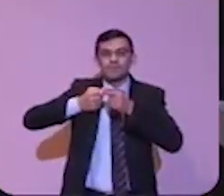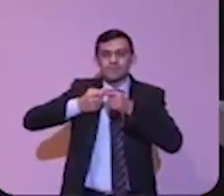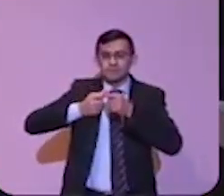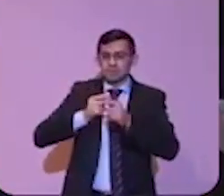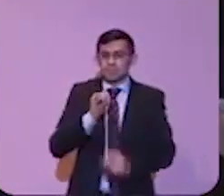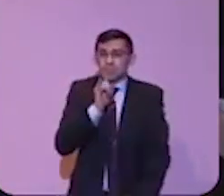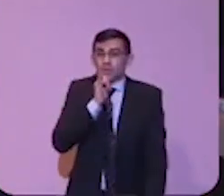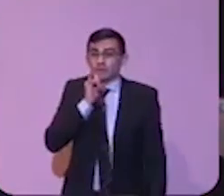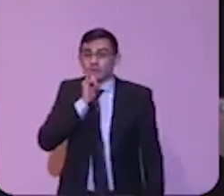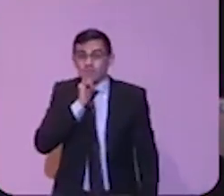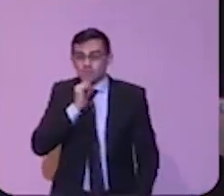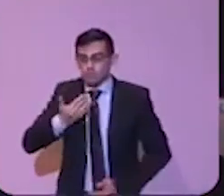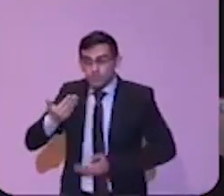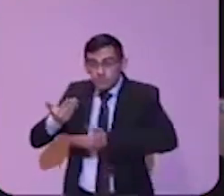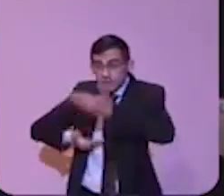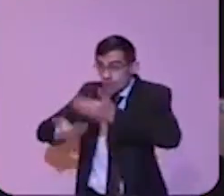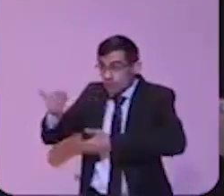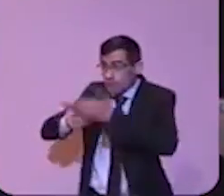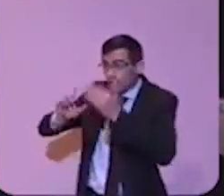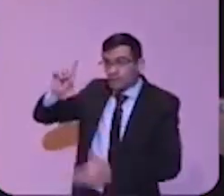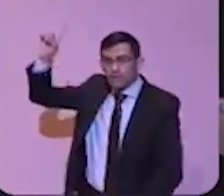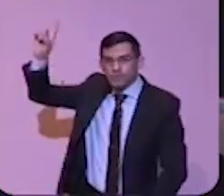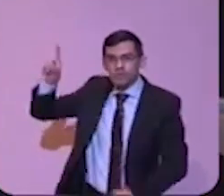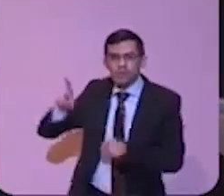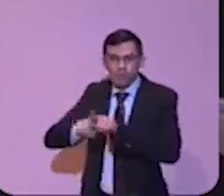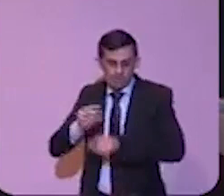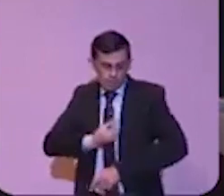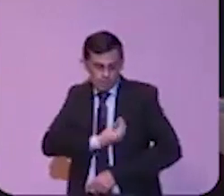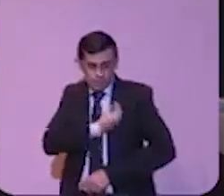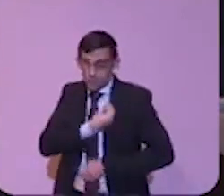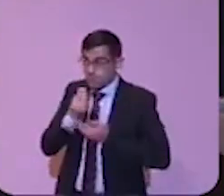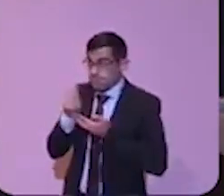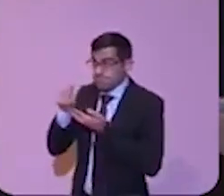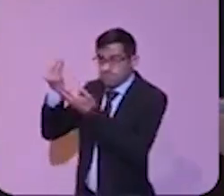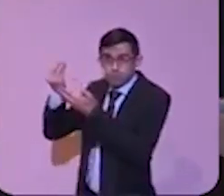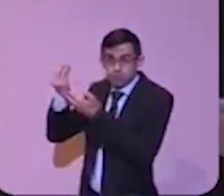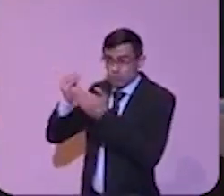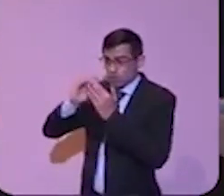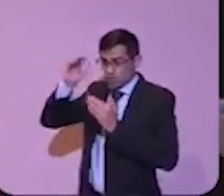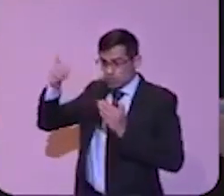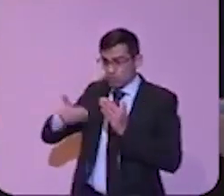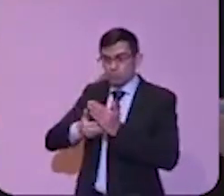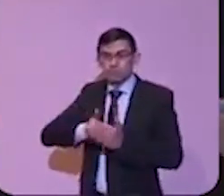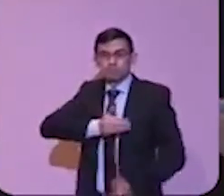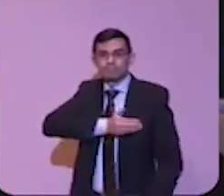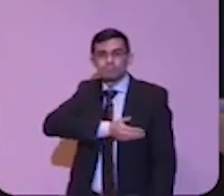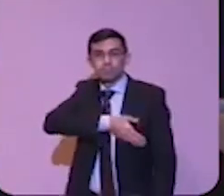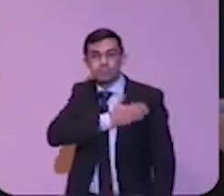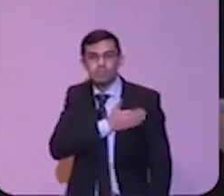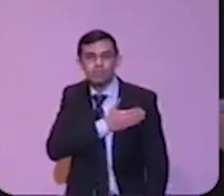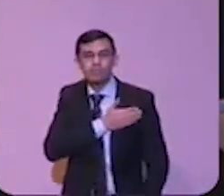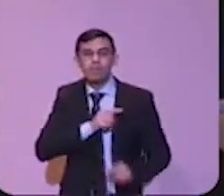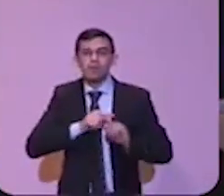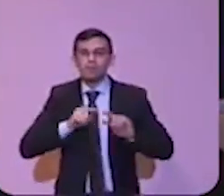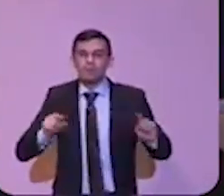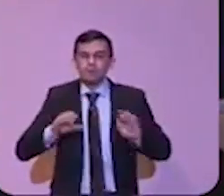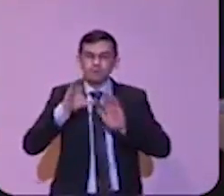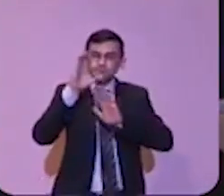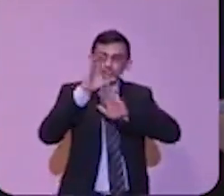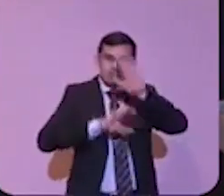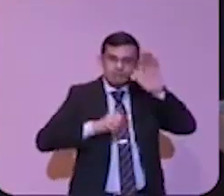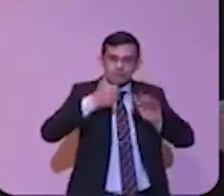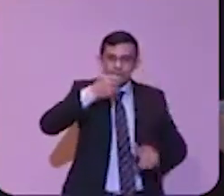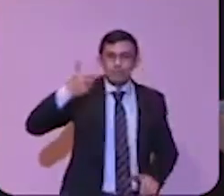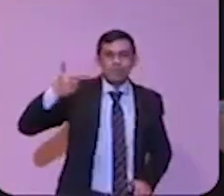grande exemplo de servir ao Senhor e de dedicar-se ao Senhor de todo o seu coração. E aqui no capítulo 12